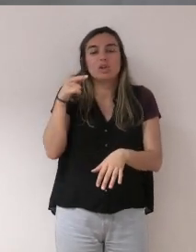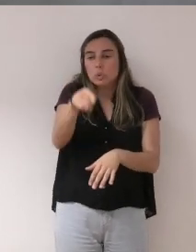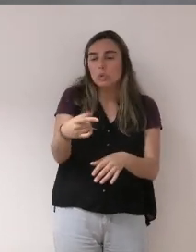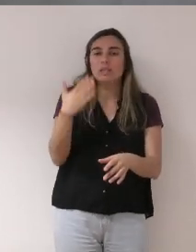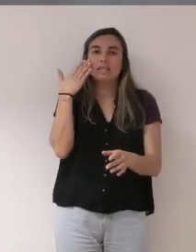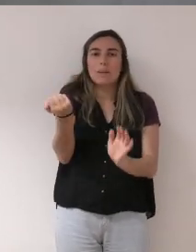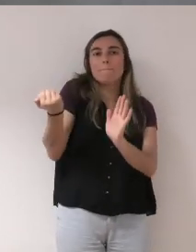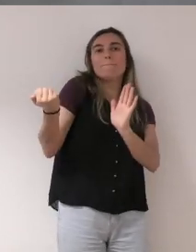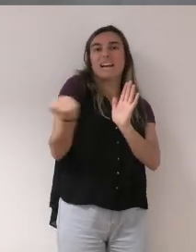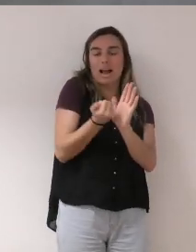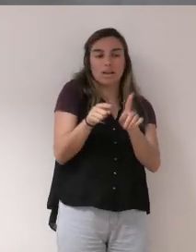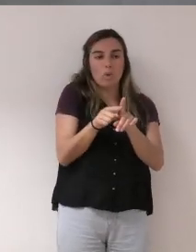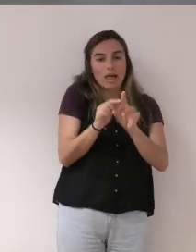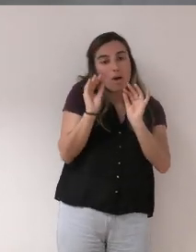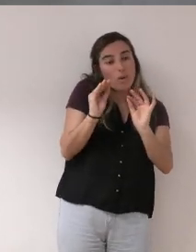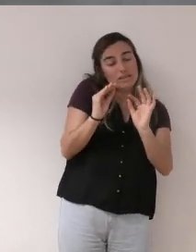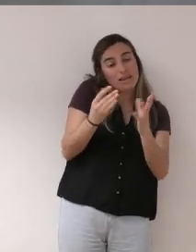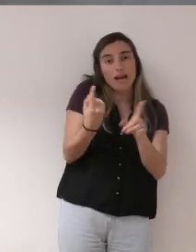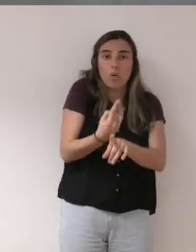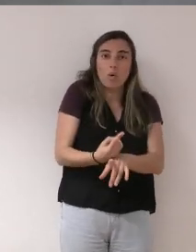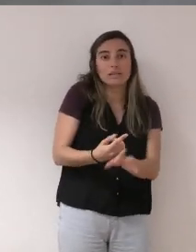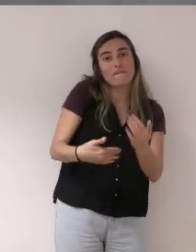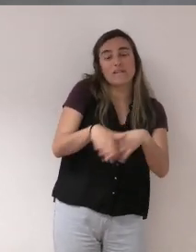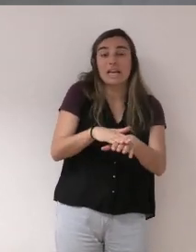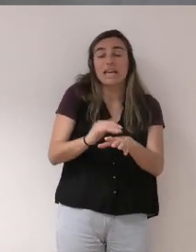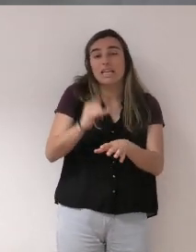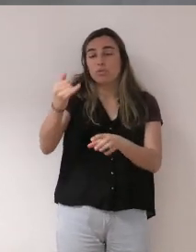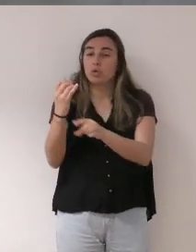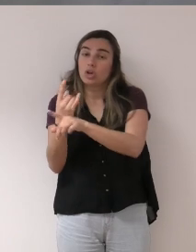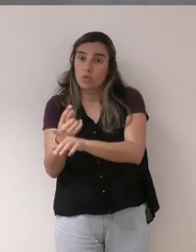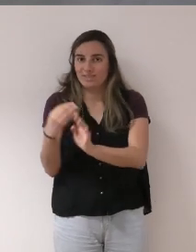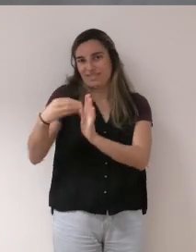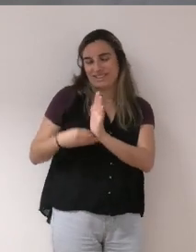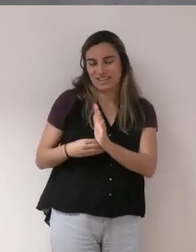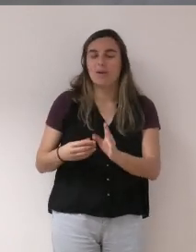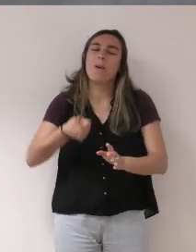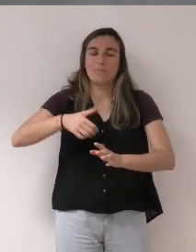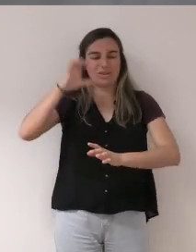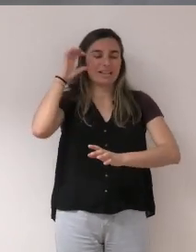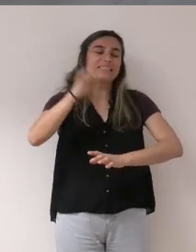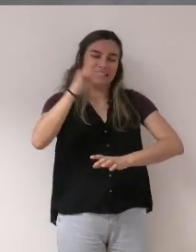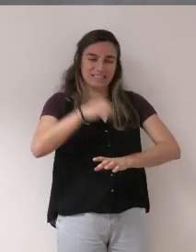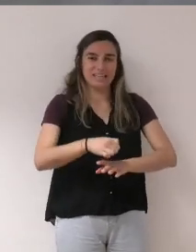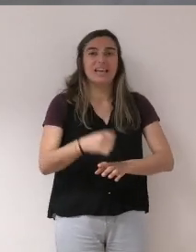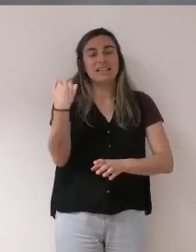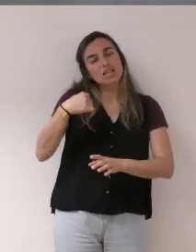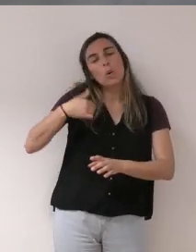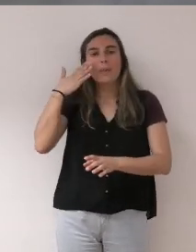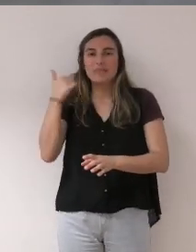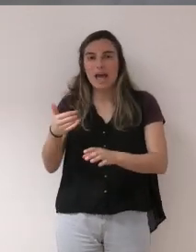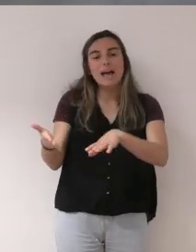obra entre o ensaio e o resto, não é? Não sei. Sim, é possível. Boa tarde. Sim, claramente havia uma tentativa